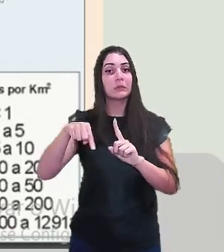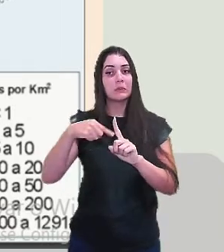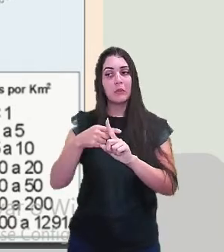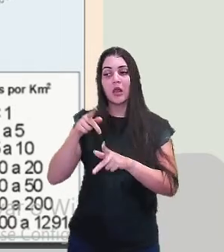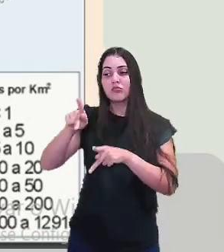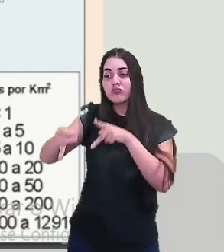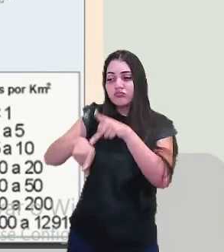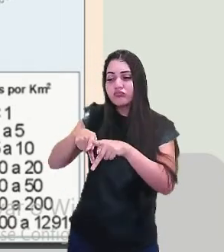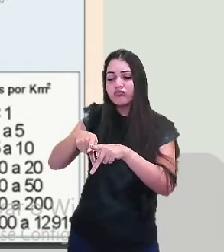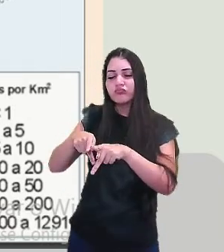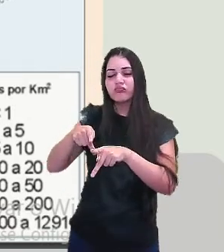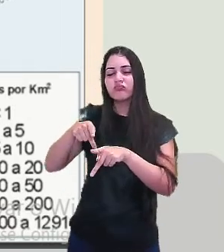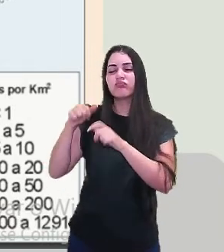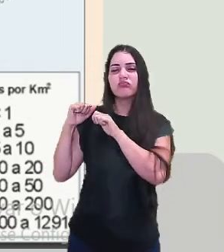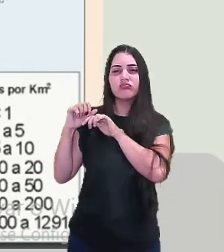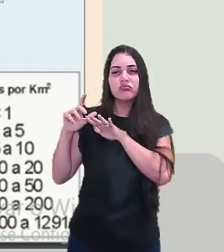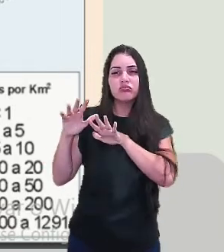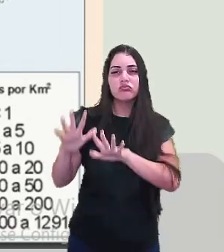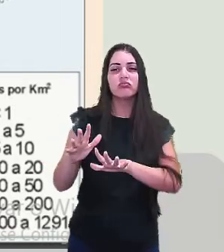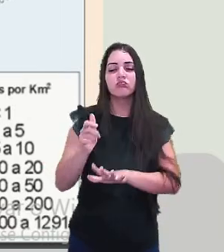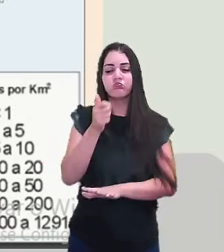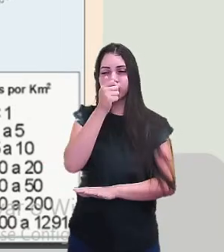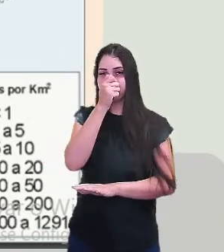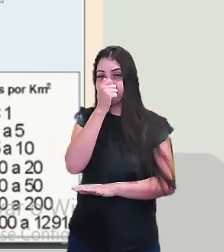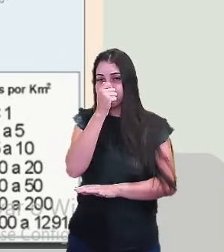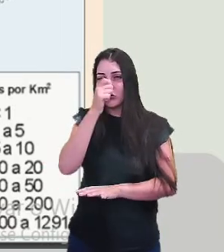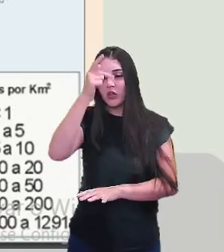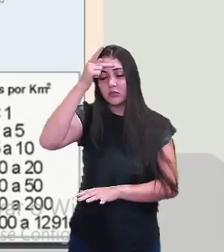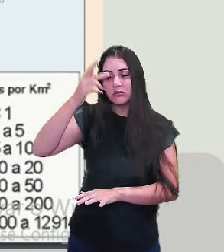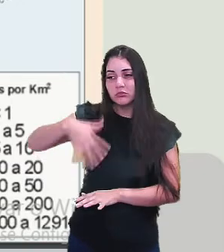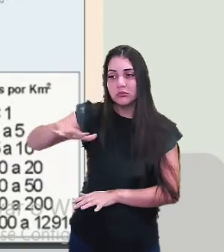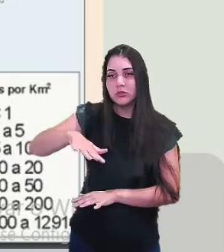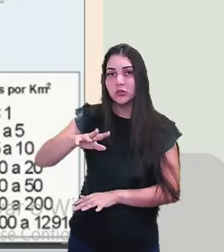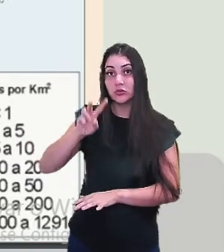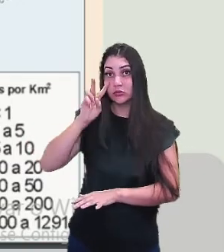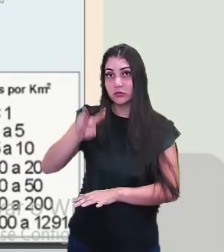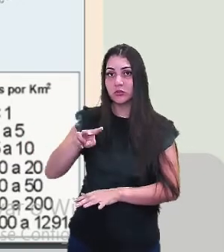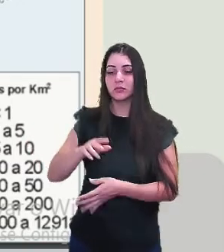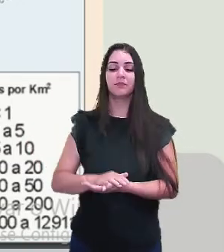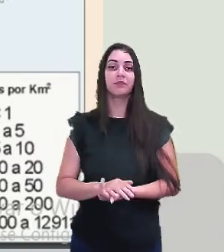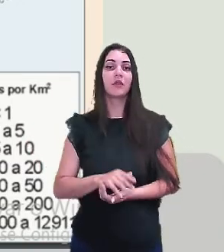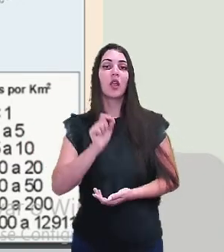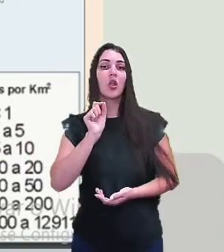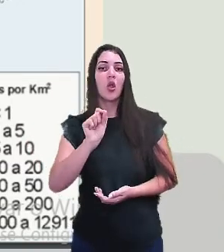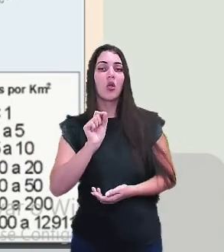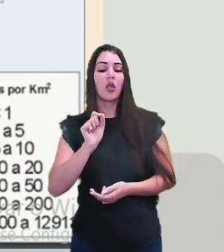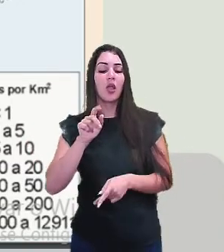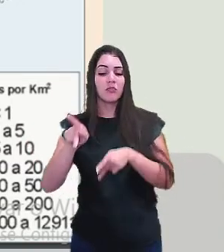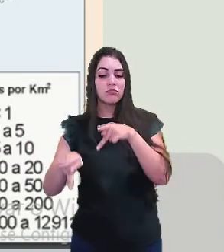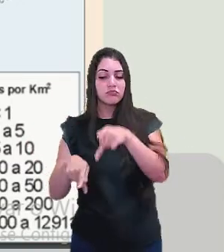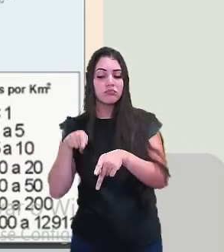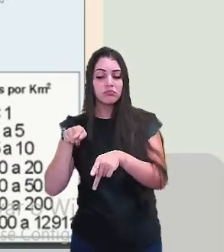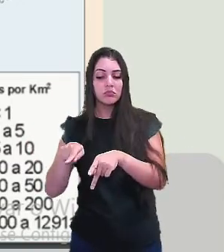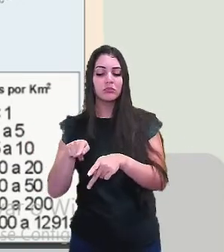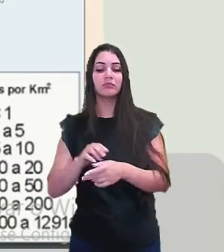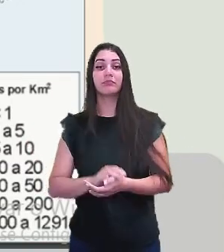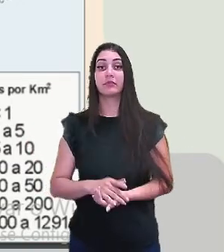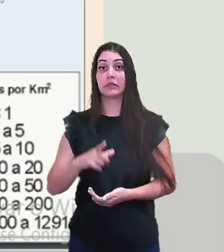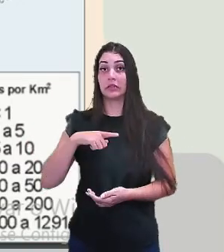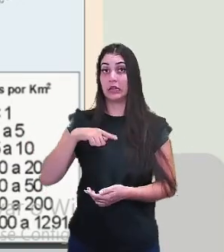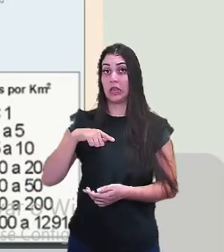vai ficando mais inchado de pessoas. Tá vendo? Então, aqui são as populações. Você pode ver que tem